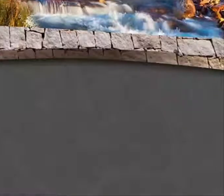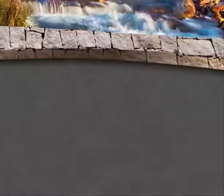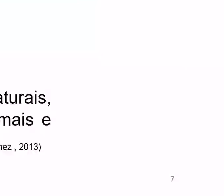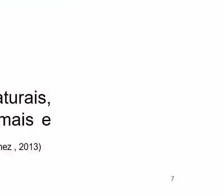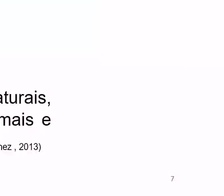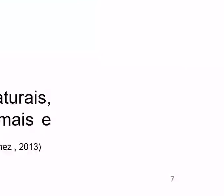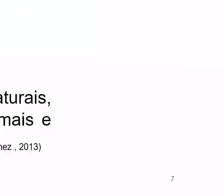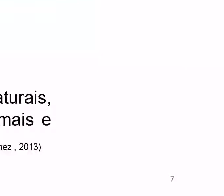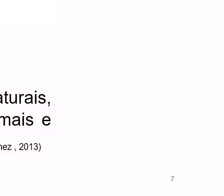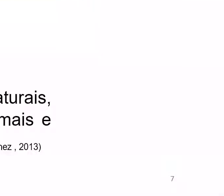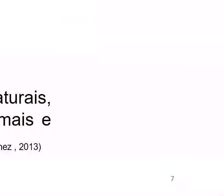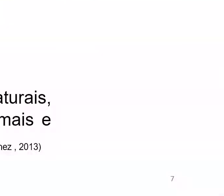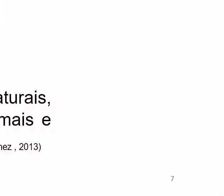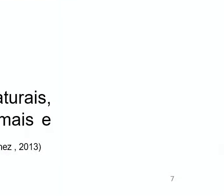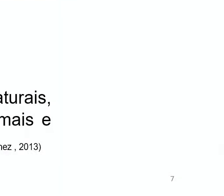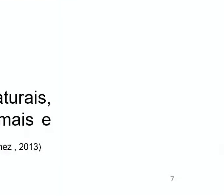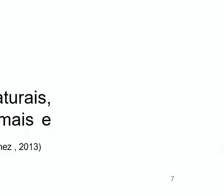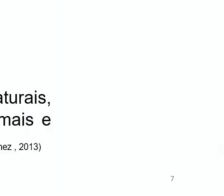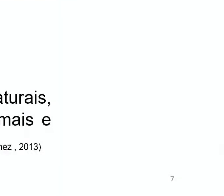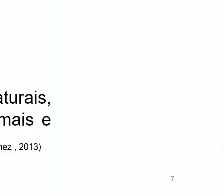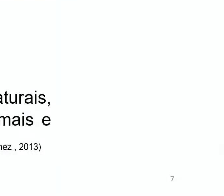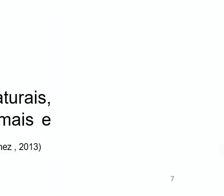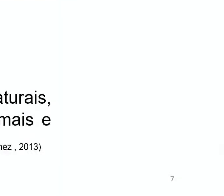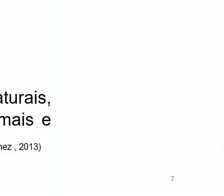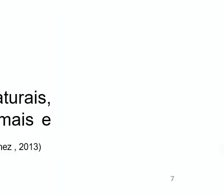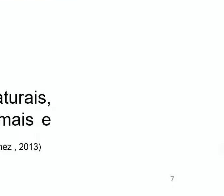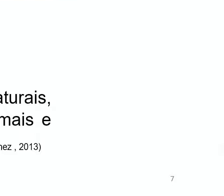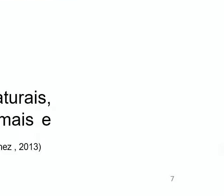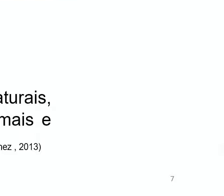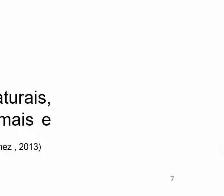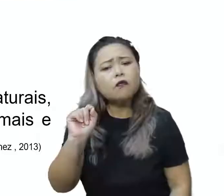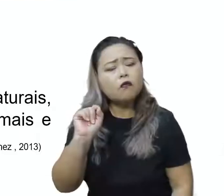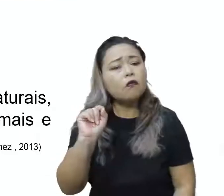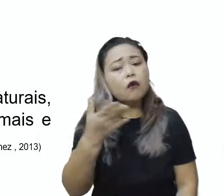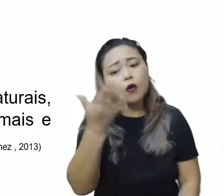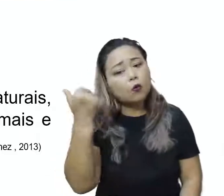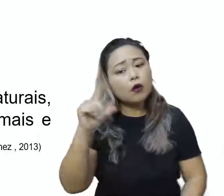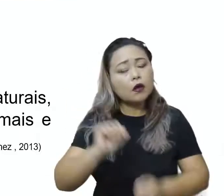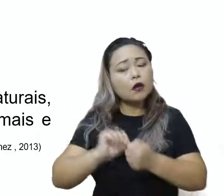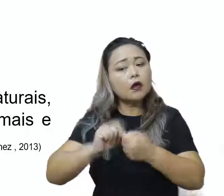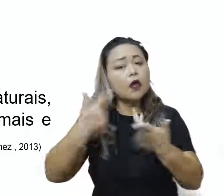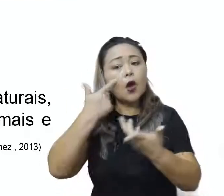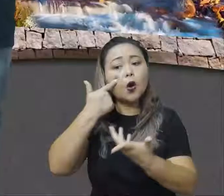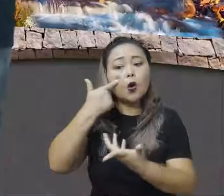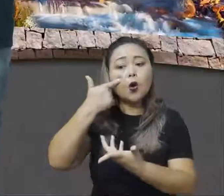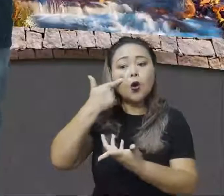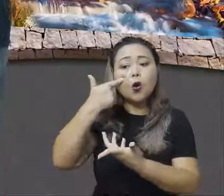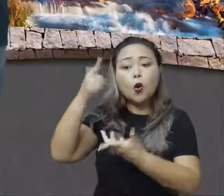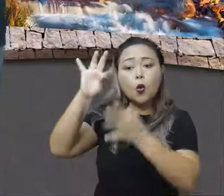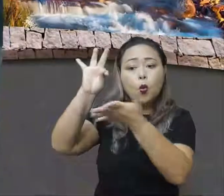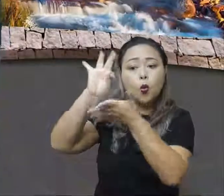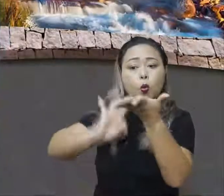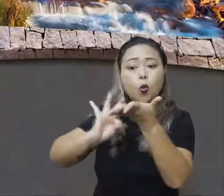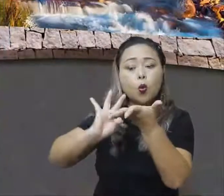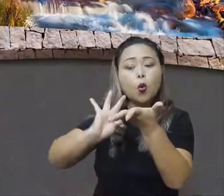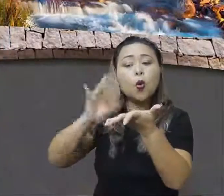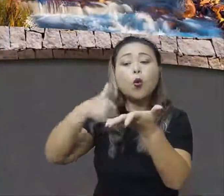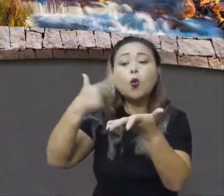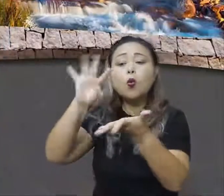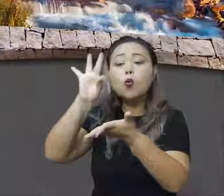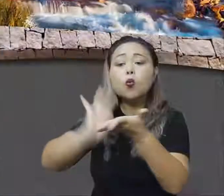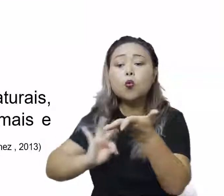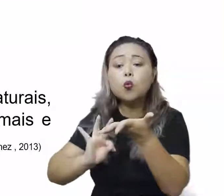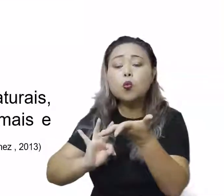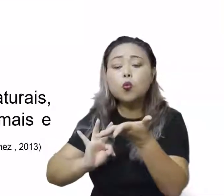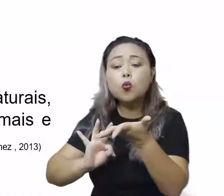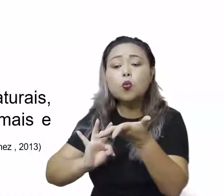atualidade. Veja aí na nossa telinha. Vejam só, vem comigo aqui. Esse texto que nós temos aí, ó.